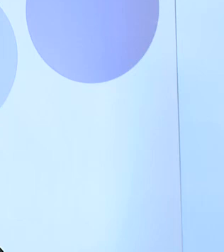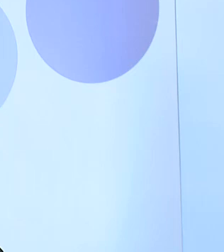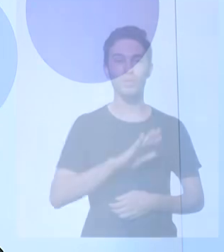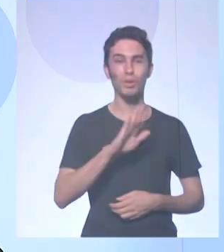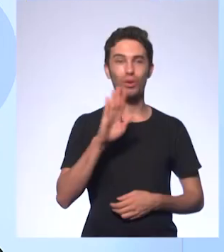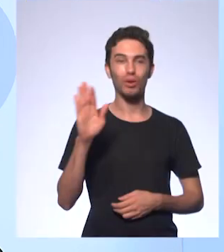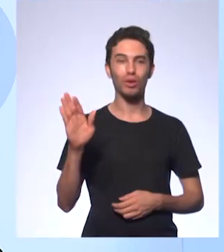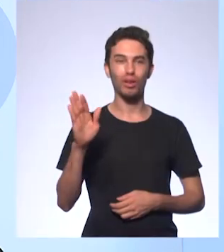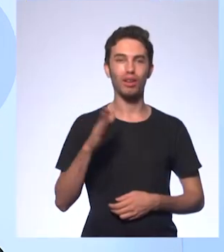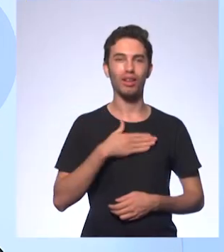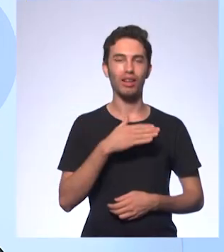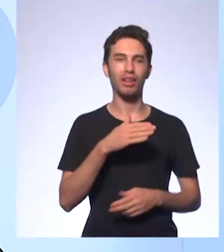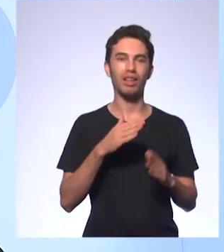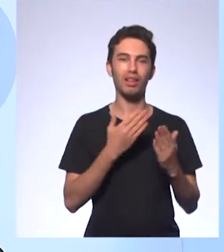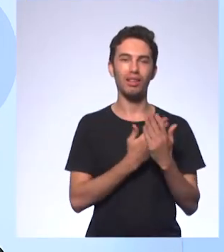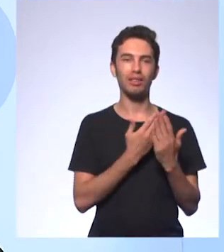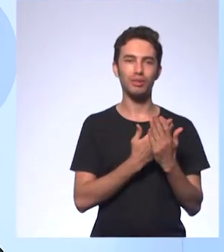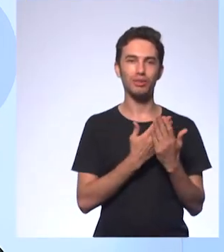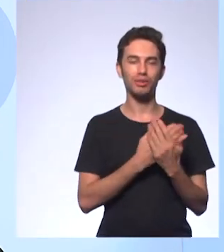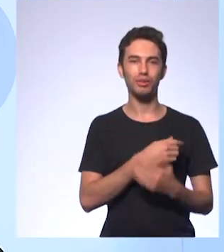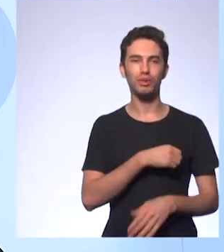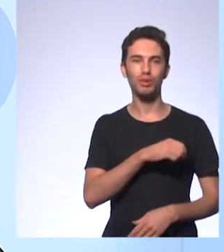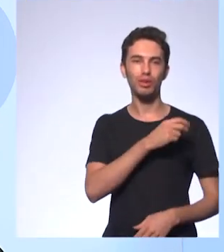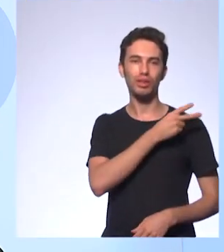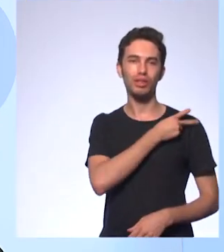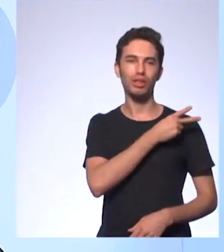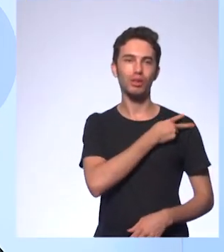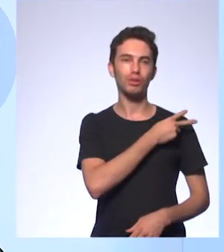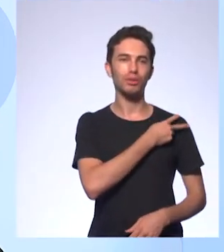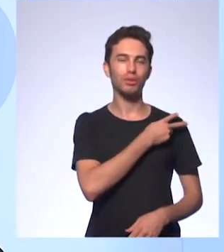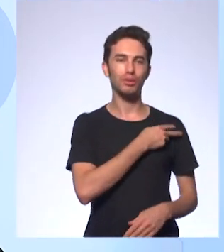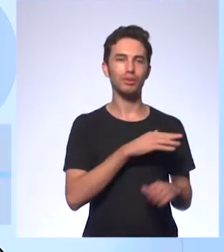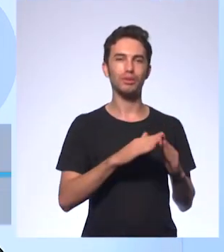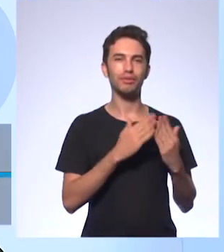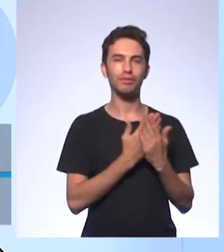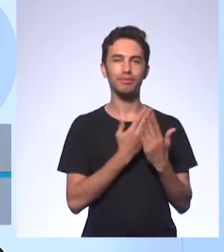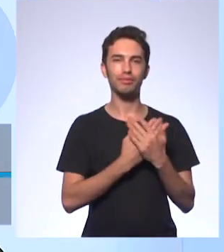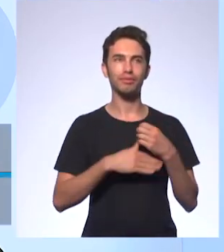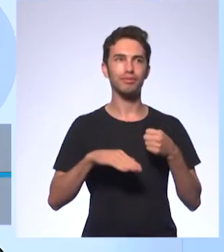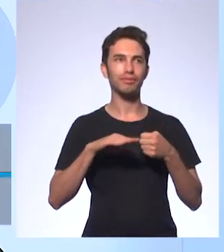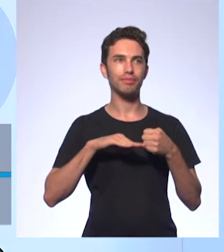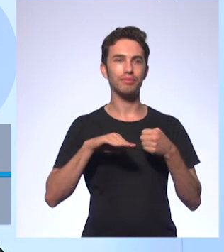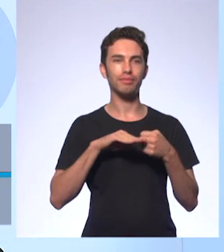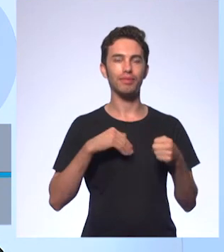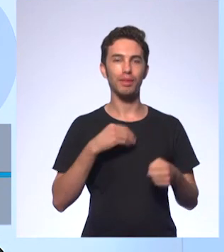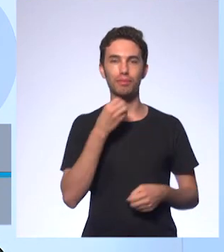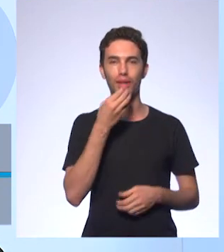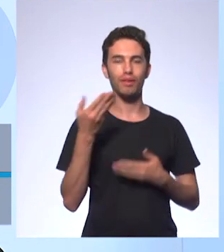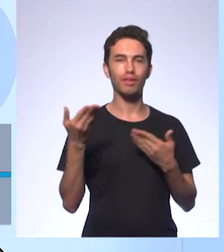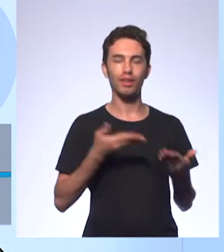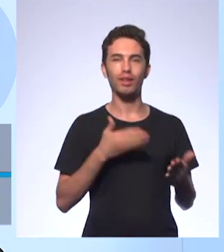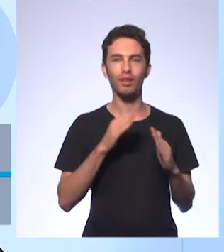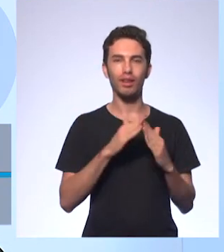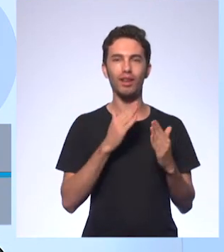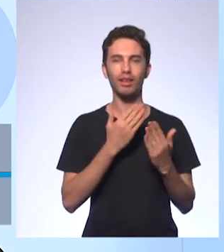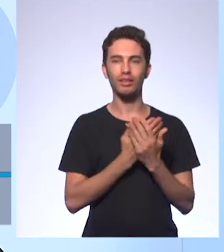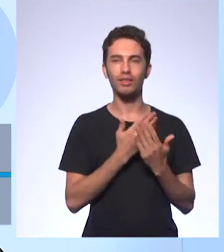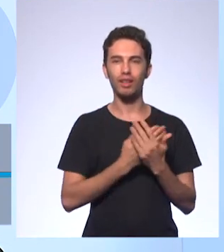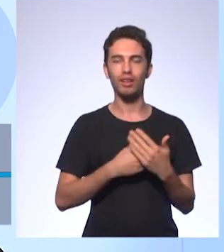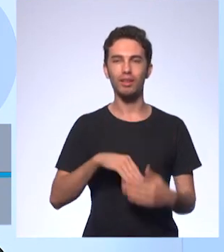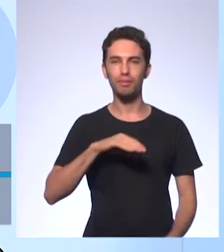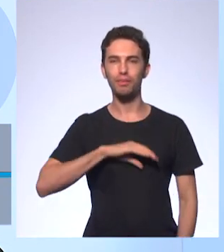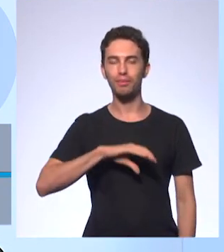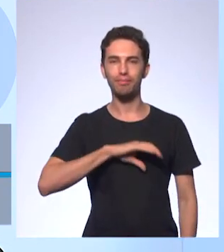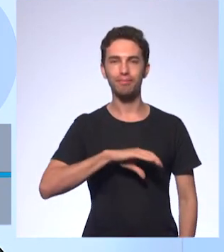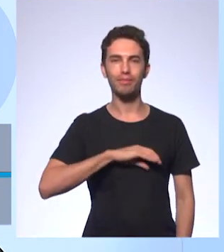Olá, alunos da segunda série do ensino médio. Sejam bem-vindos a mais uma aula de língua portuguesa. Eu sou o professor Mauro Farias e estarei com